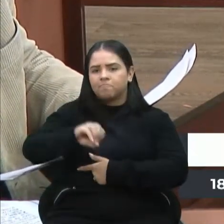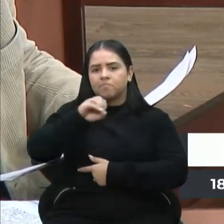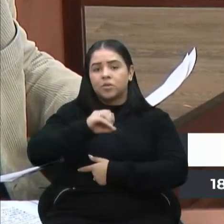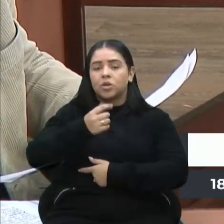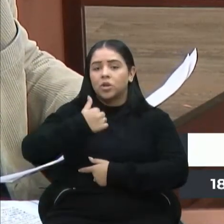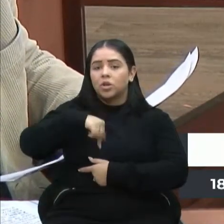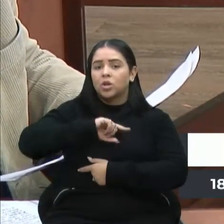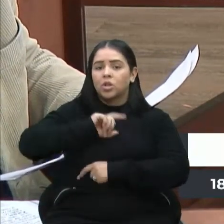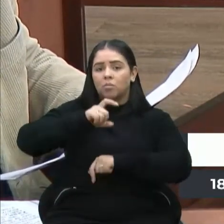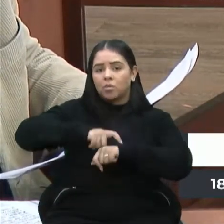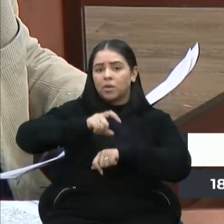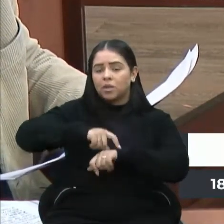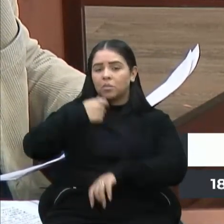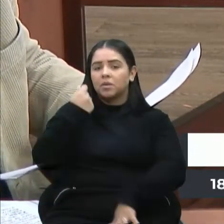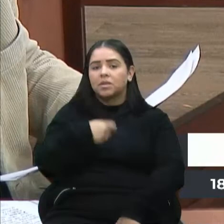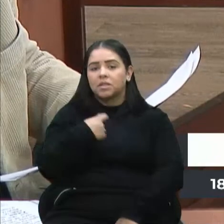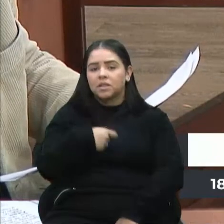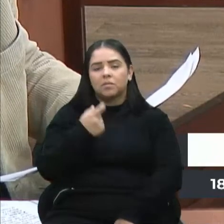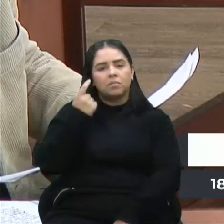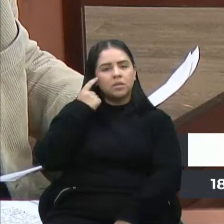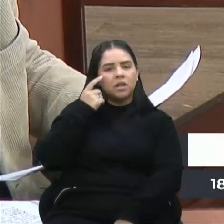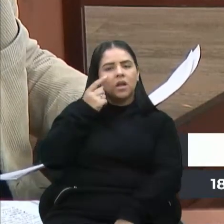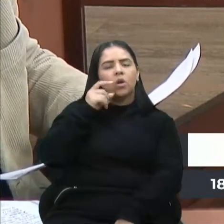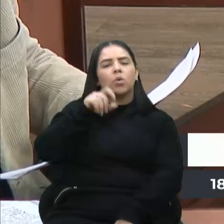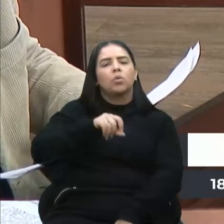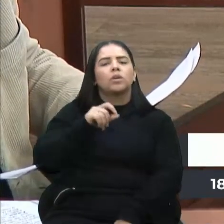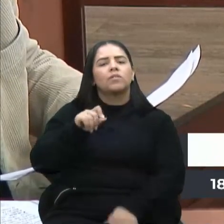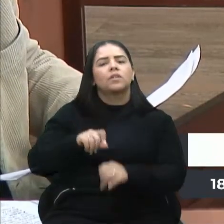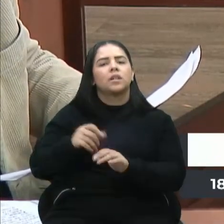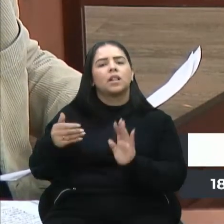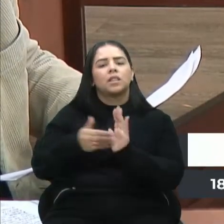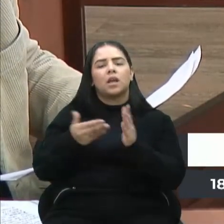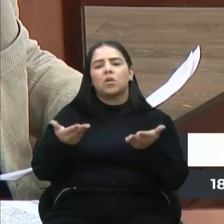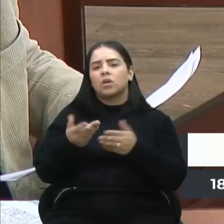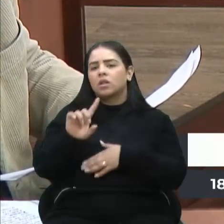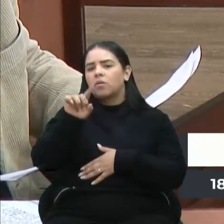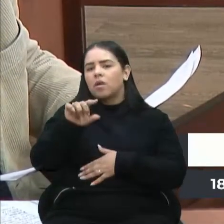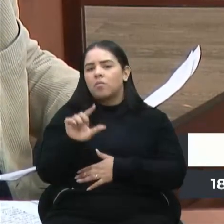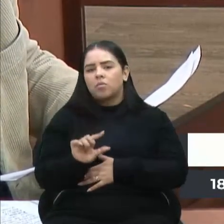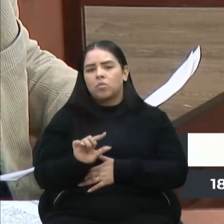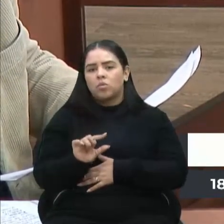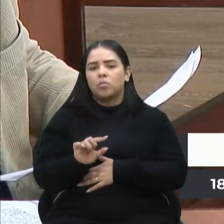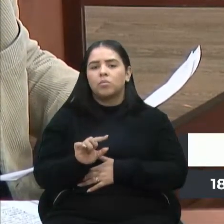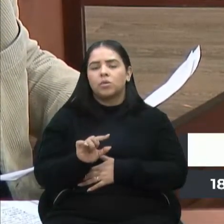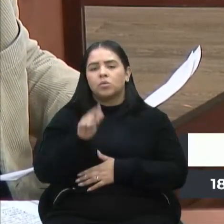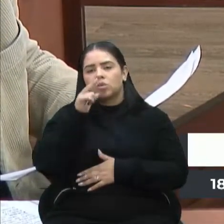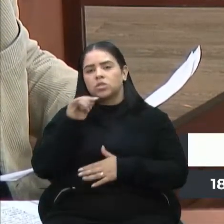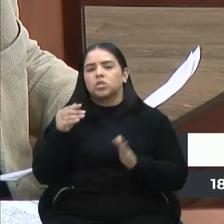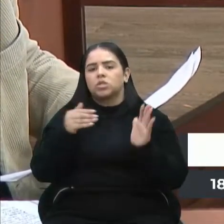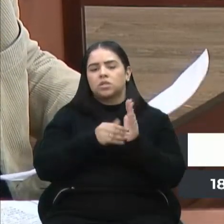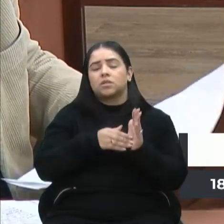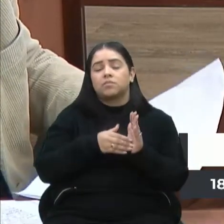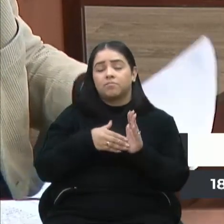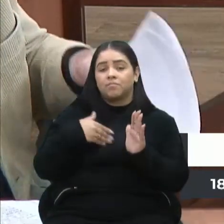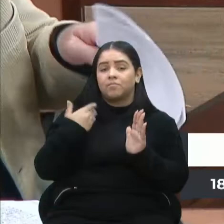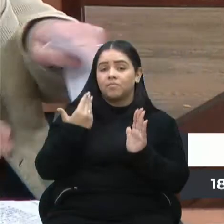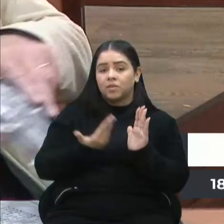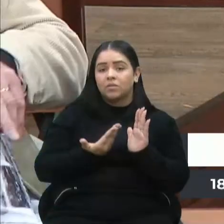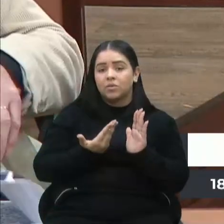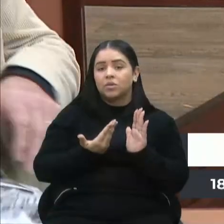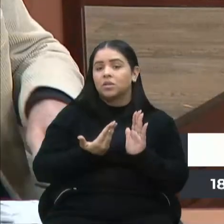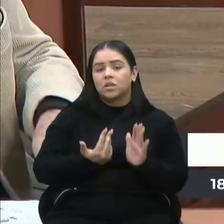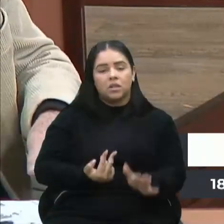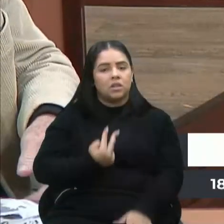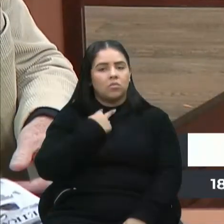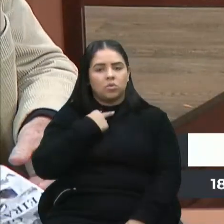gente precisa pensar em tudo que foi feito até agora, que não foi pouco, para que se chegasse a isso, e que a gente não pode, a senhora tem